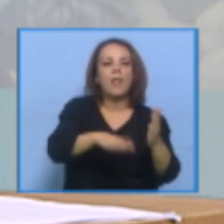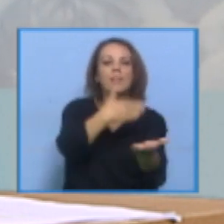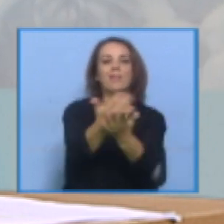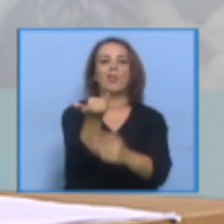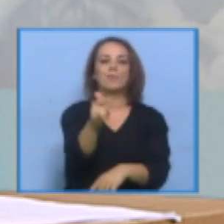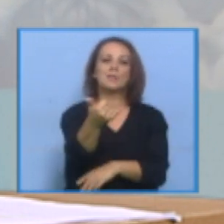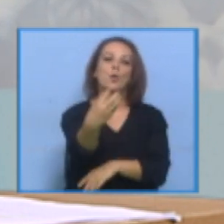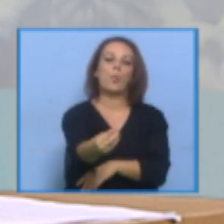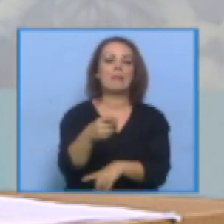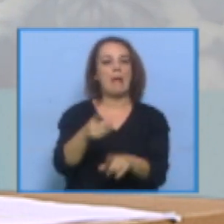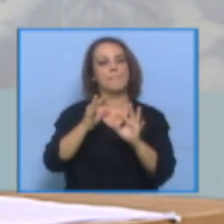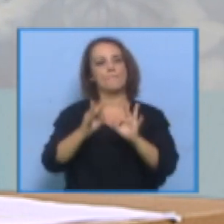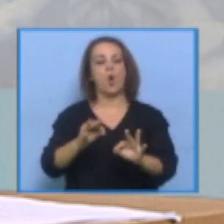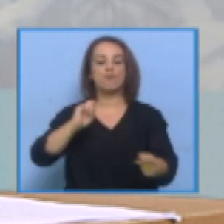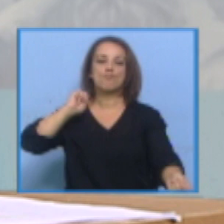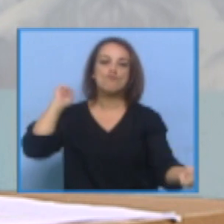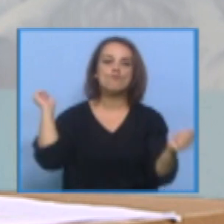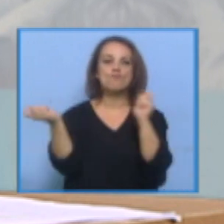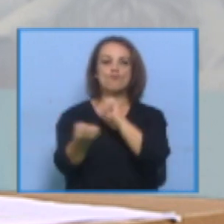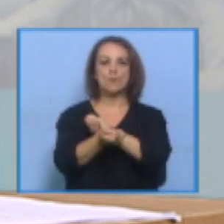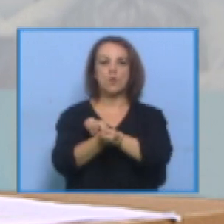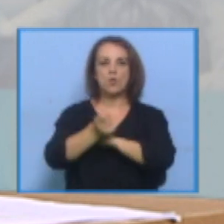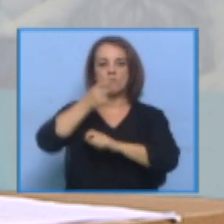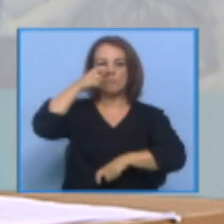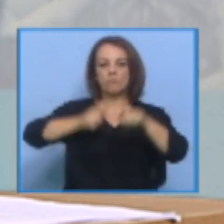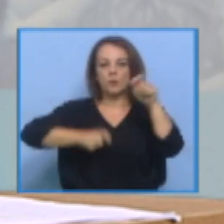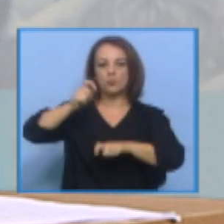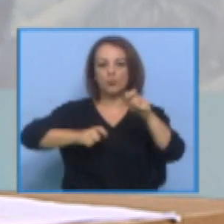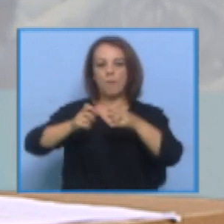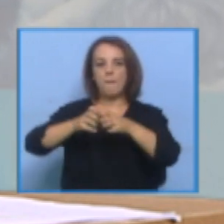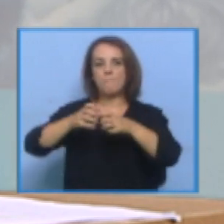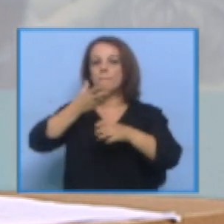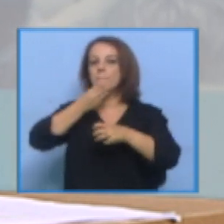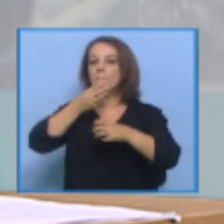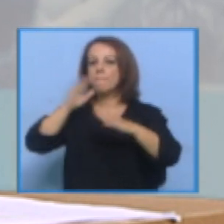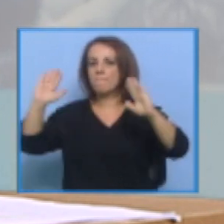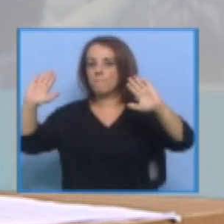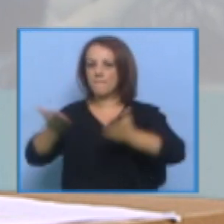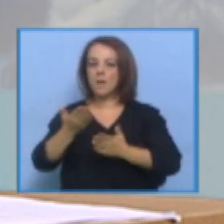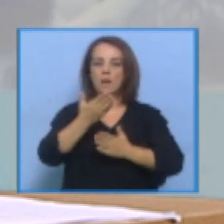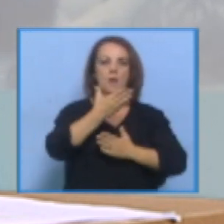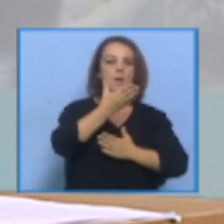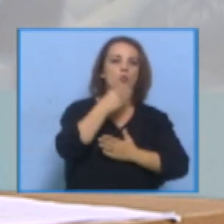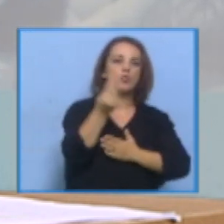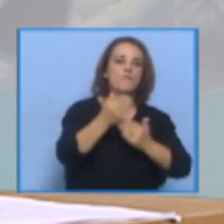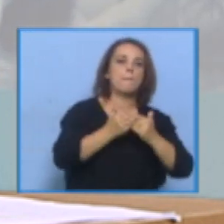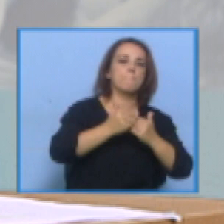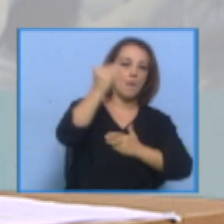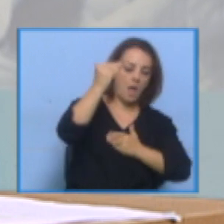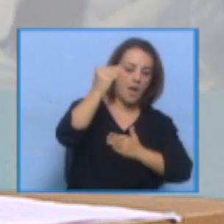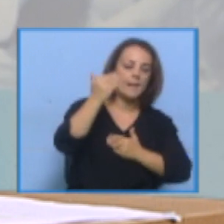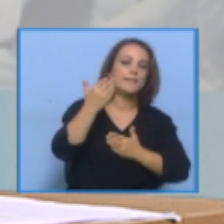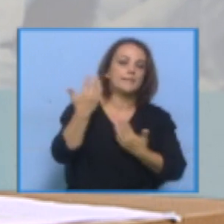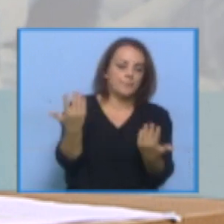2050 necessários à renovação das gerações, e depois a baixa atratividade em termos de imigração.